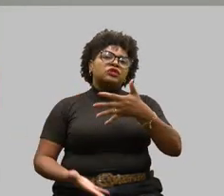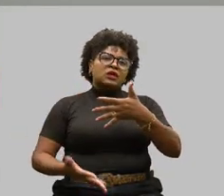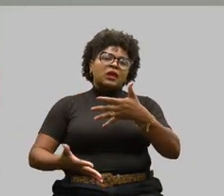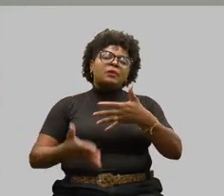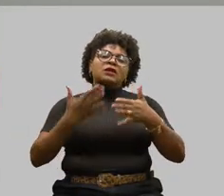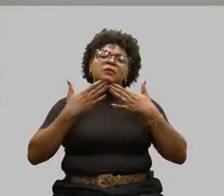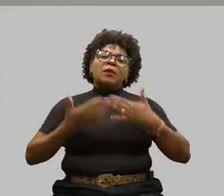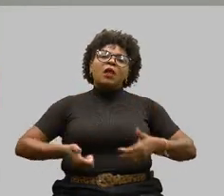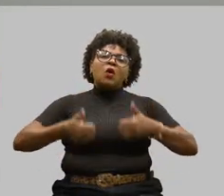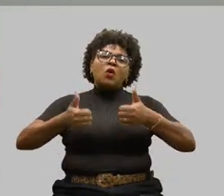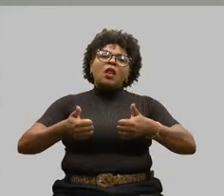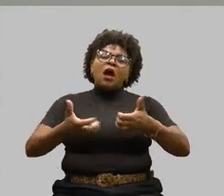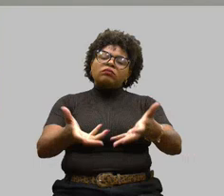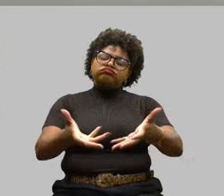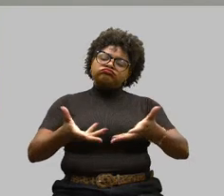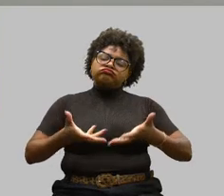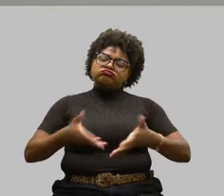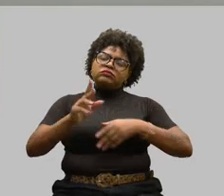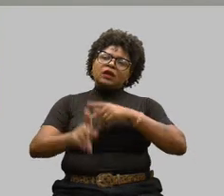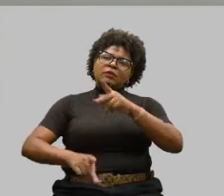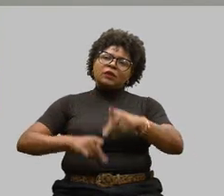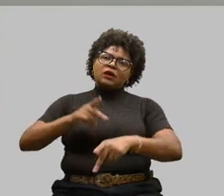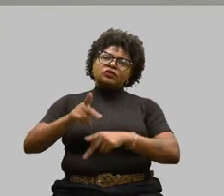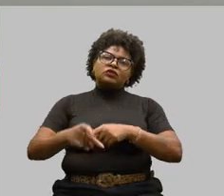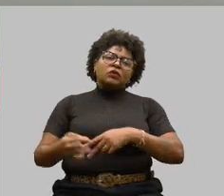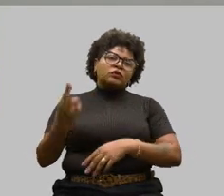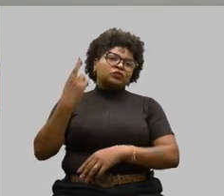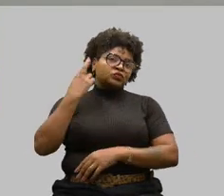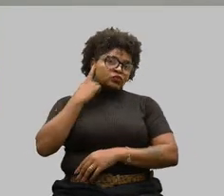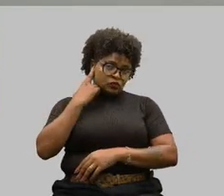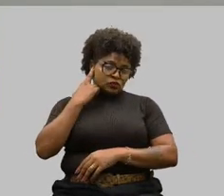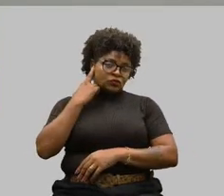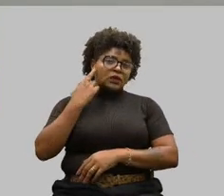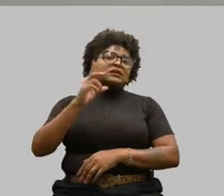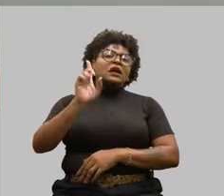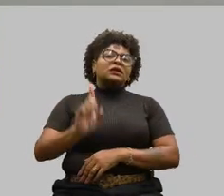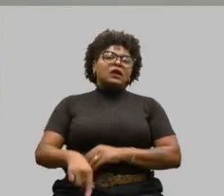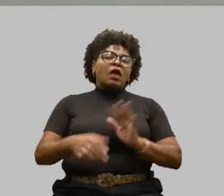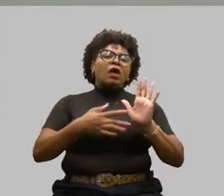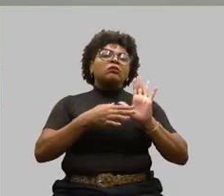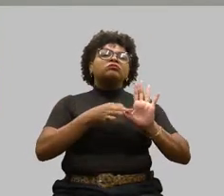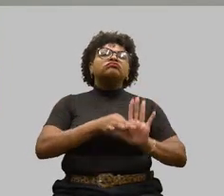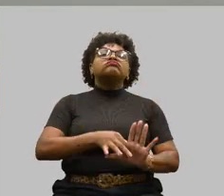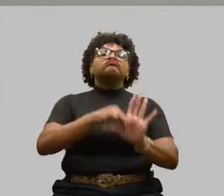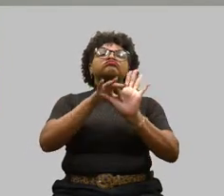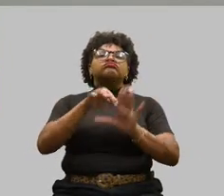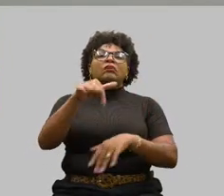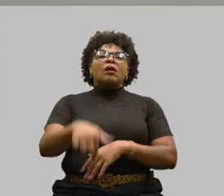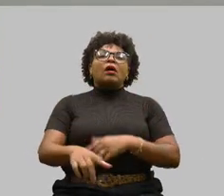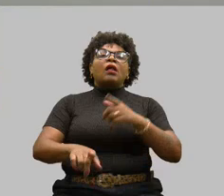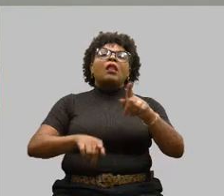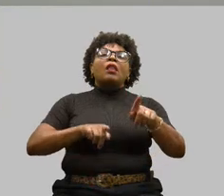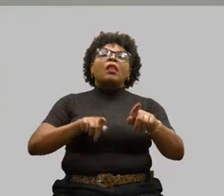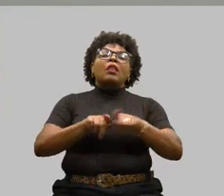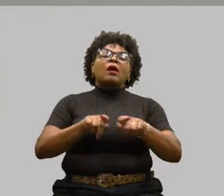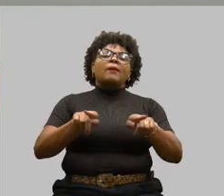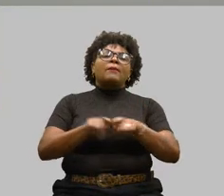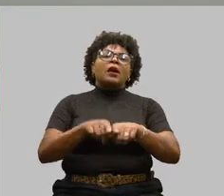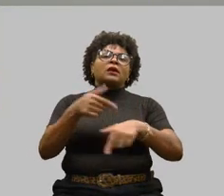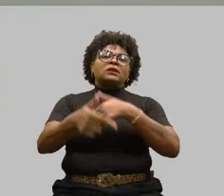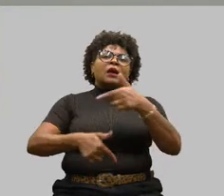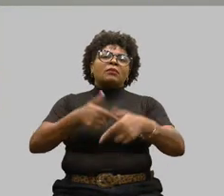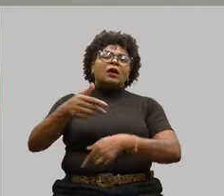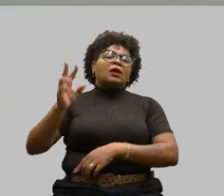deficiência auditiva outro programa digno de destaque é o emprega minas que reserva